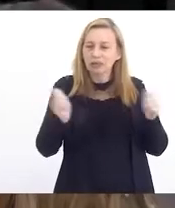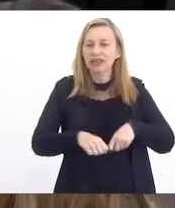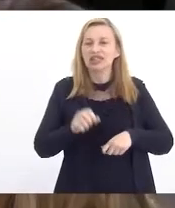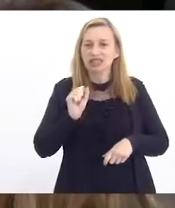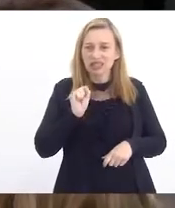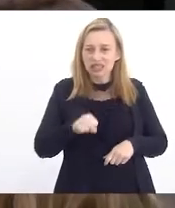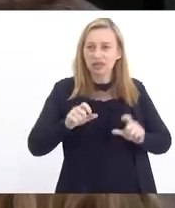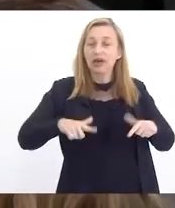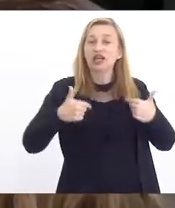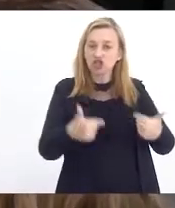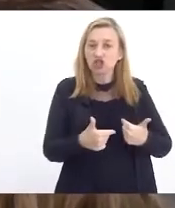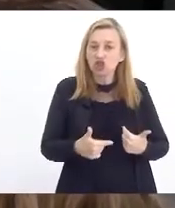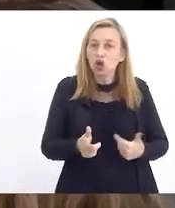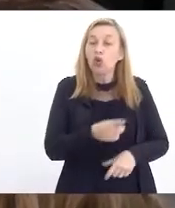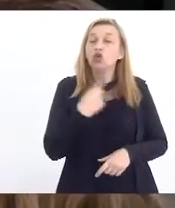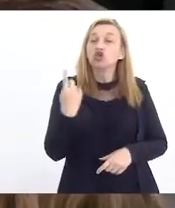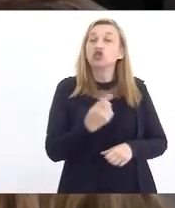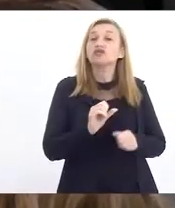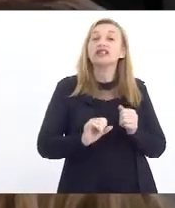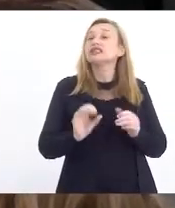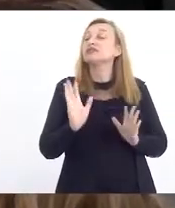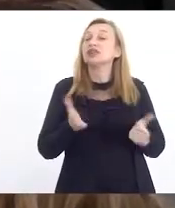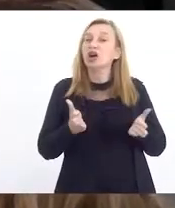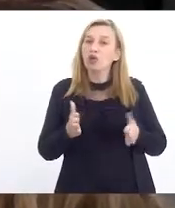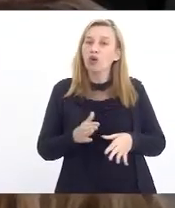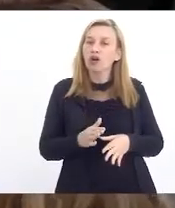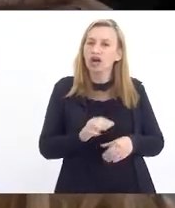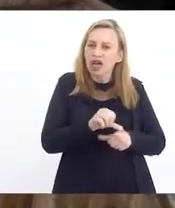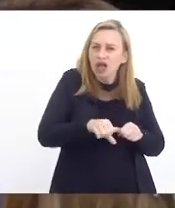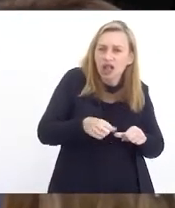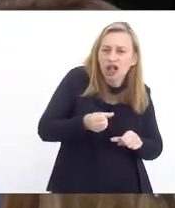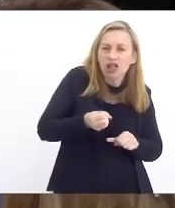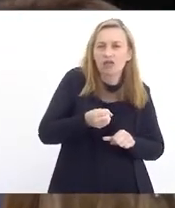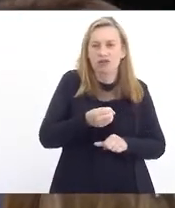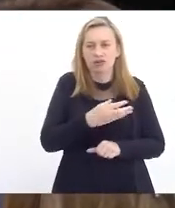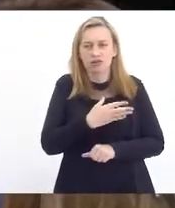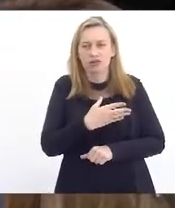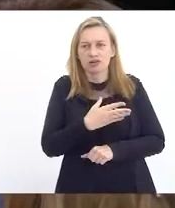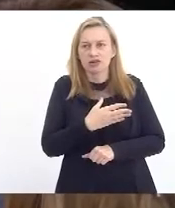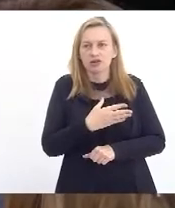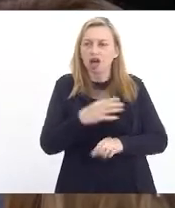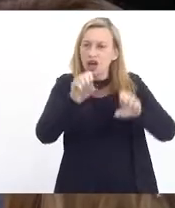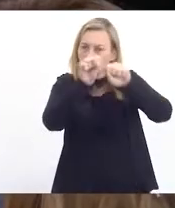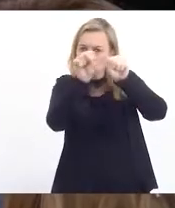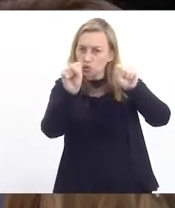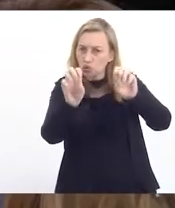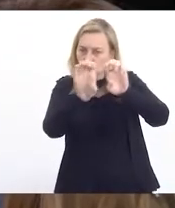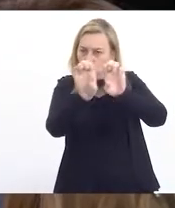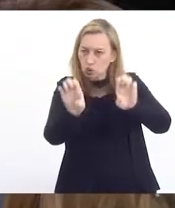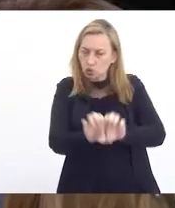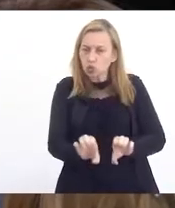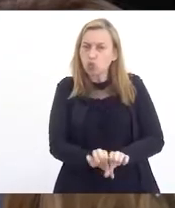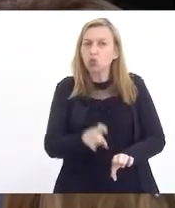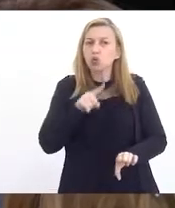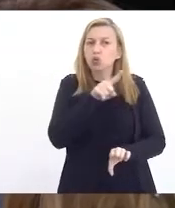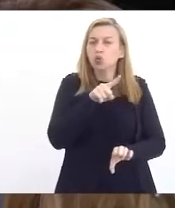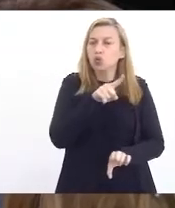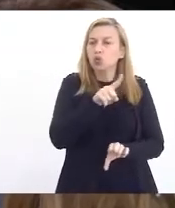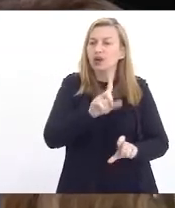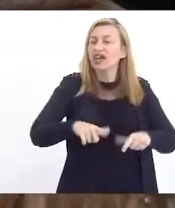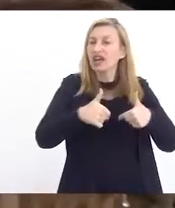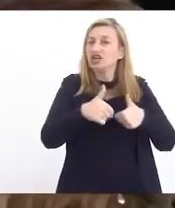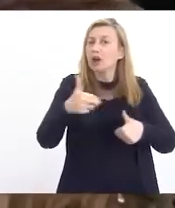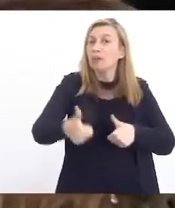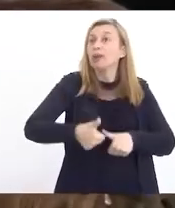atuarem. O que nós estamos fazendo? Reformulando a estrutura ali para quê? Para que funcione